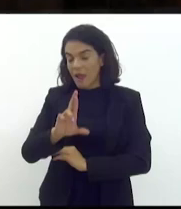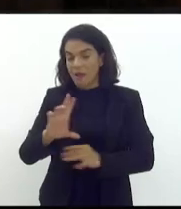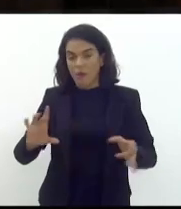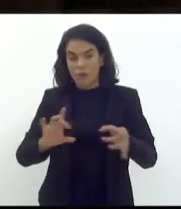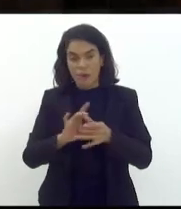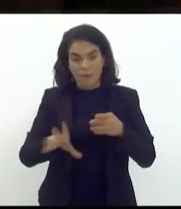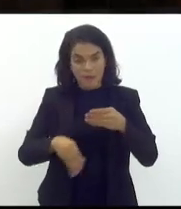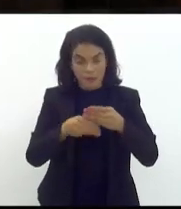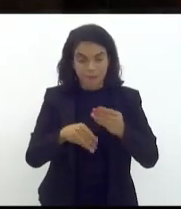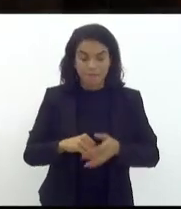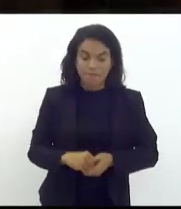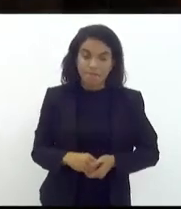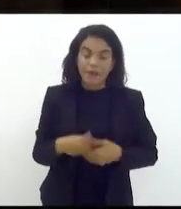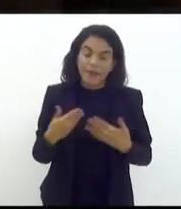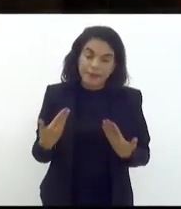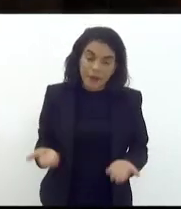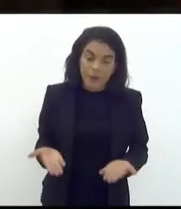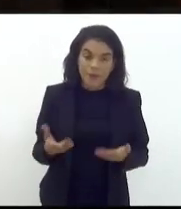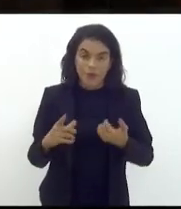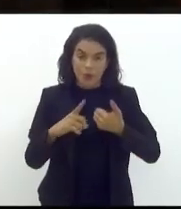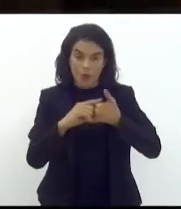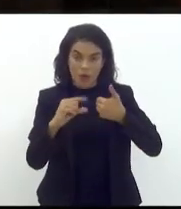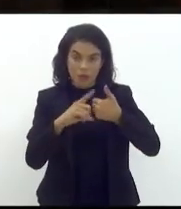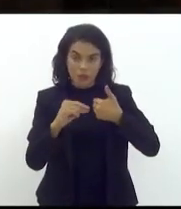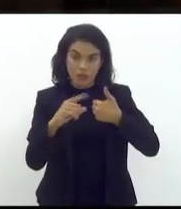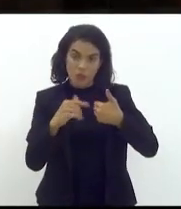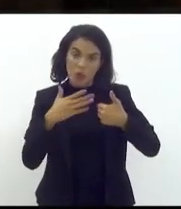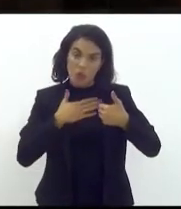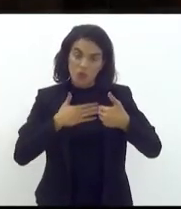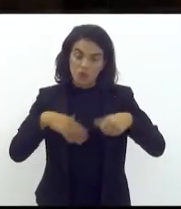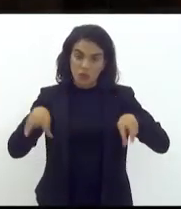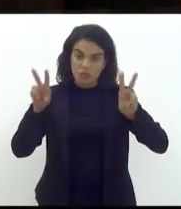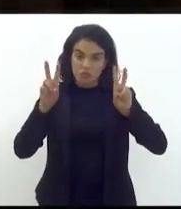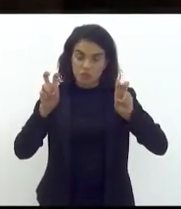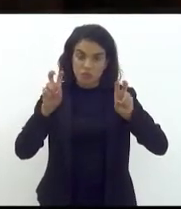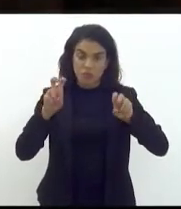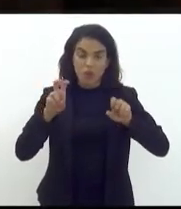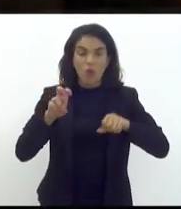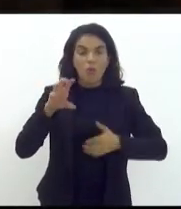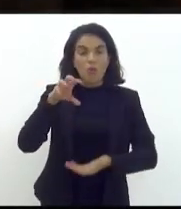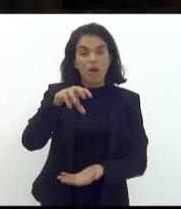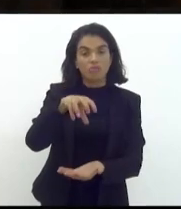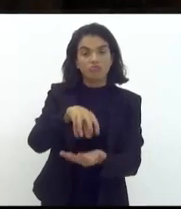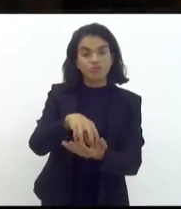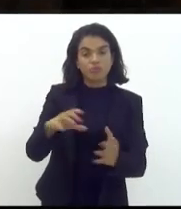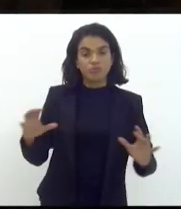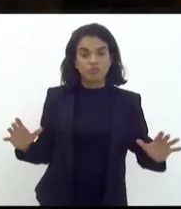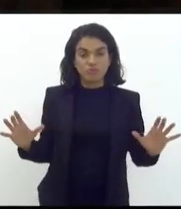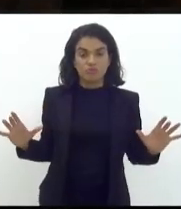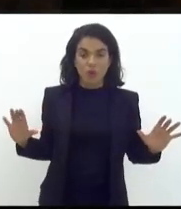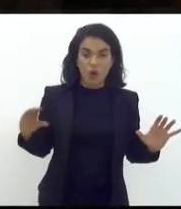agência como bom coloca que o artigo eu gostei do tema uma agência centralizadora